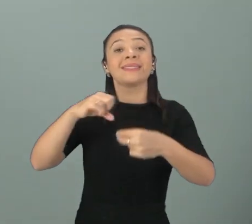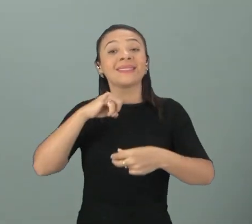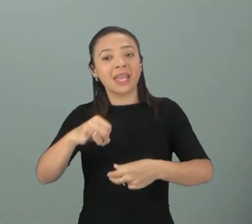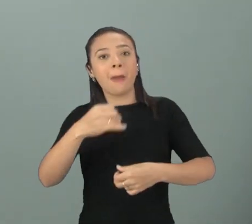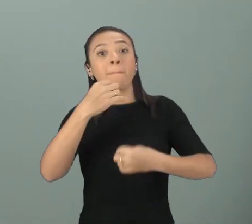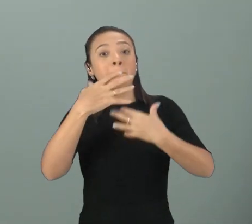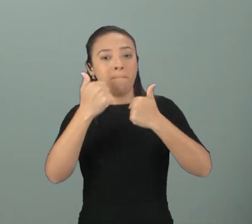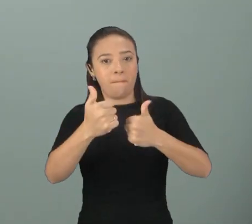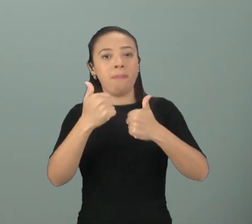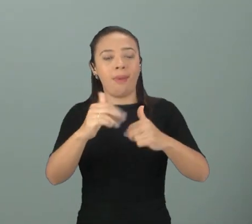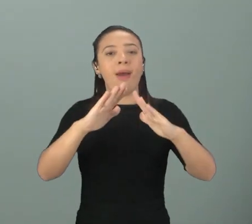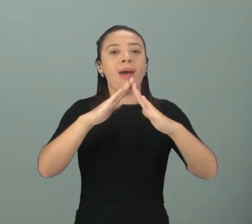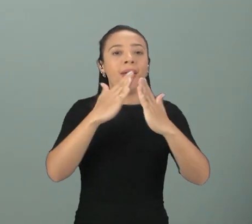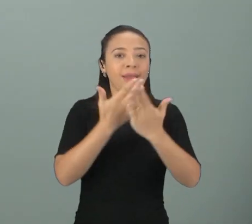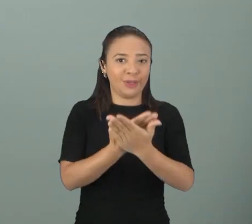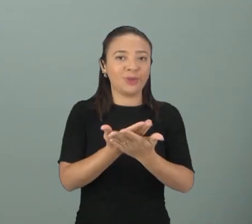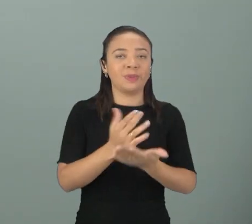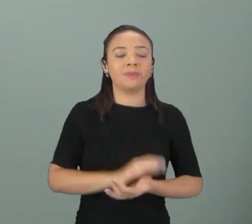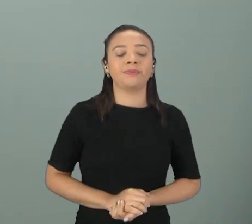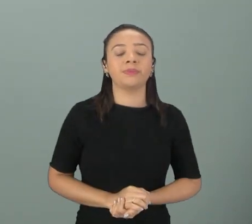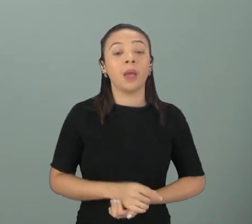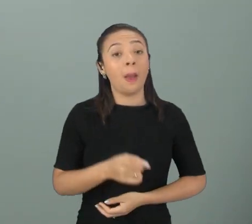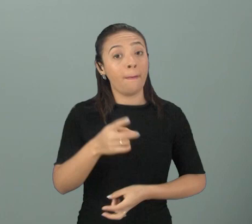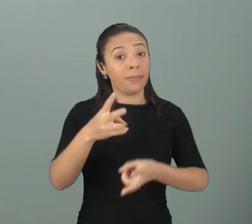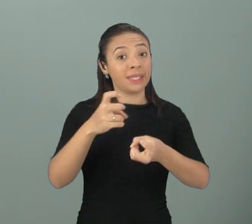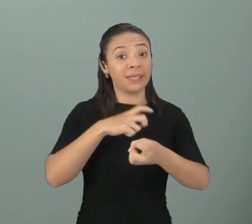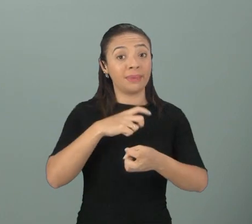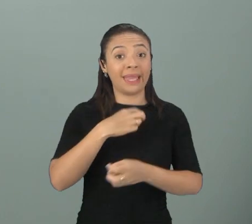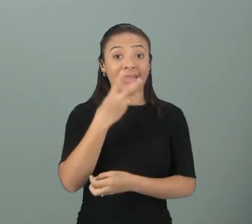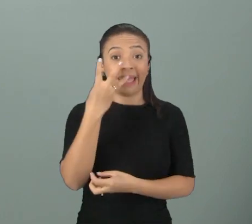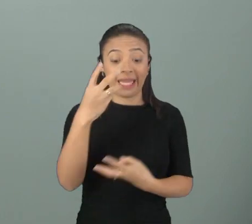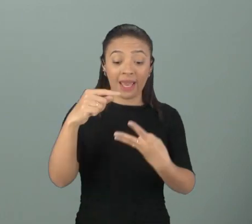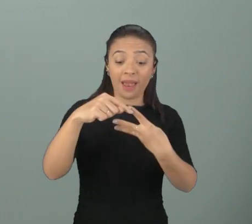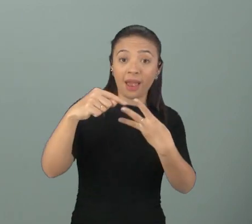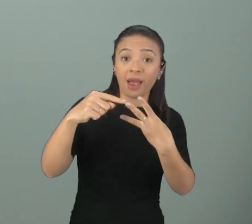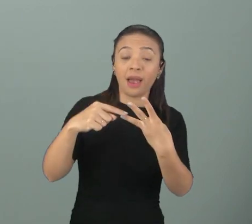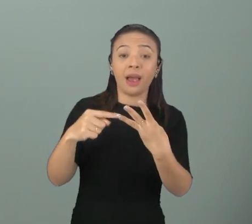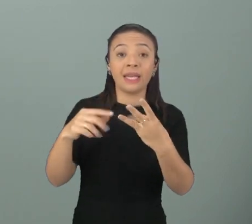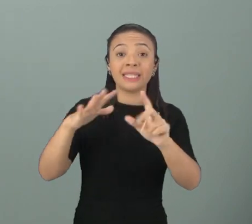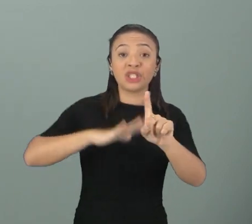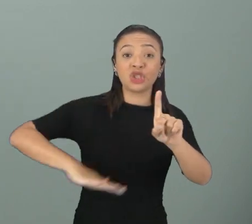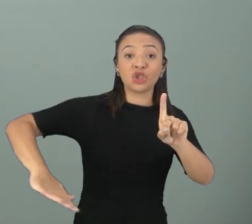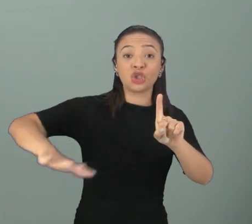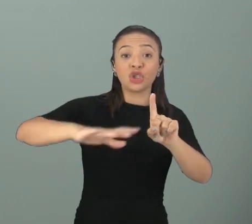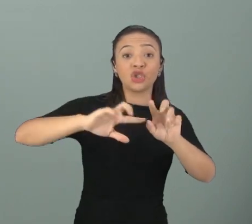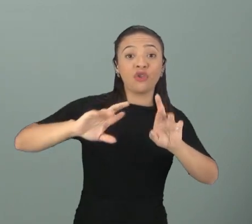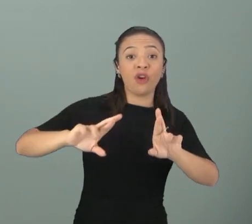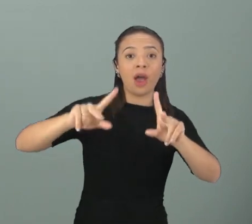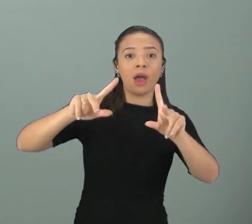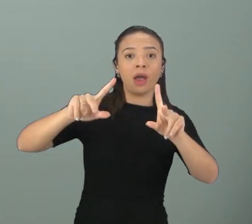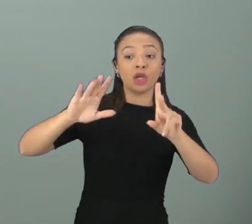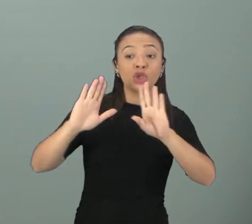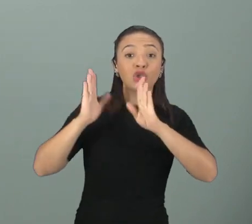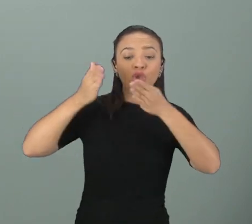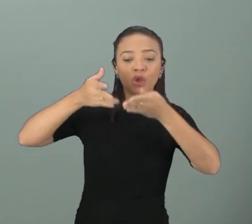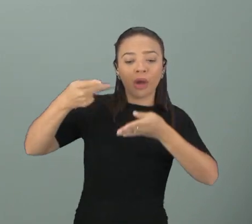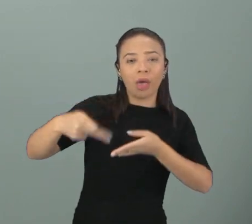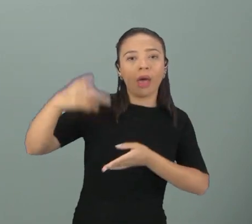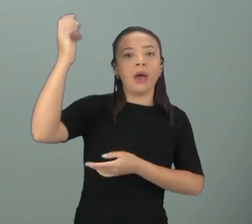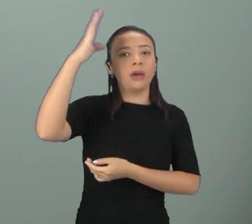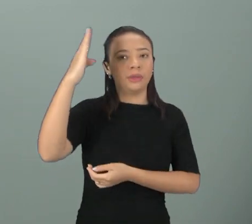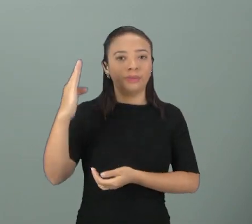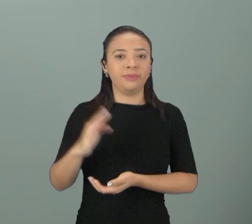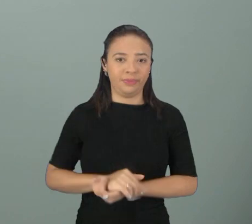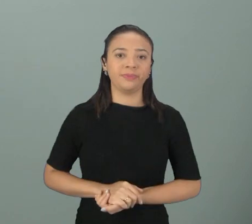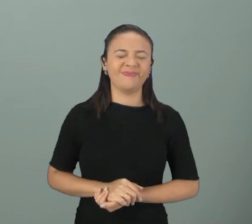vocês podem ver, existem 3 marcos, né, de 3 civilizações que vieram colonizar aqui e que